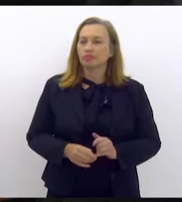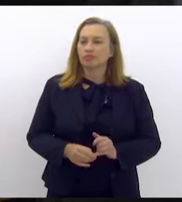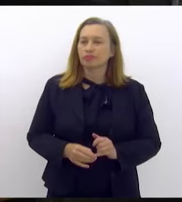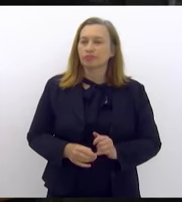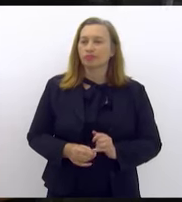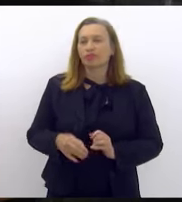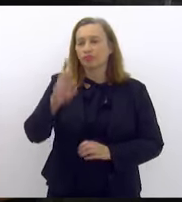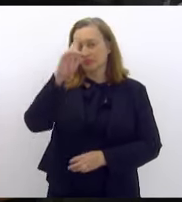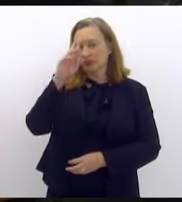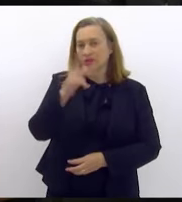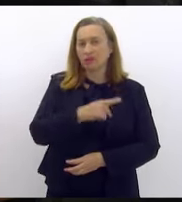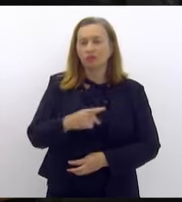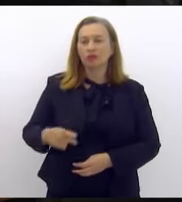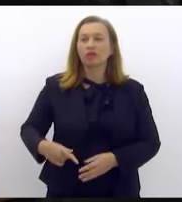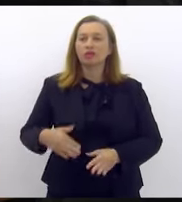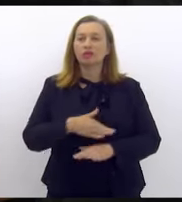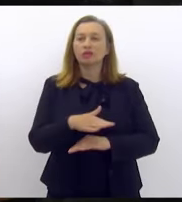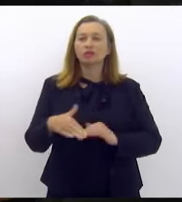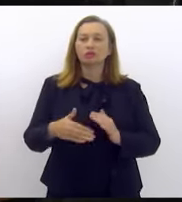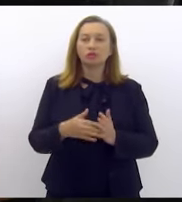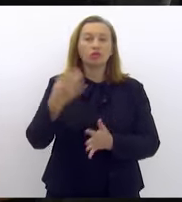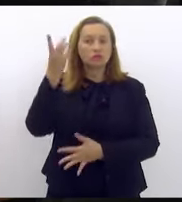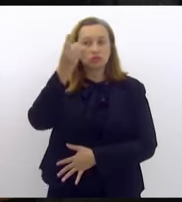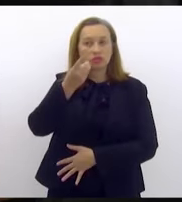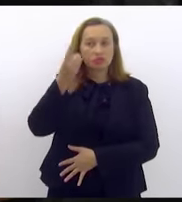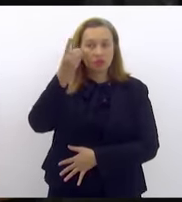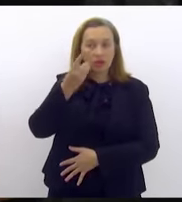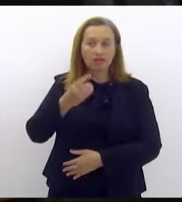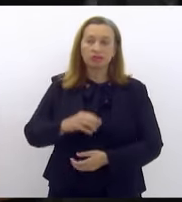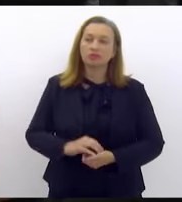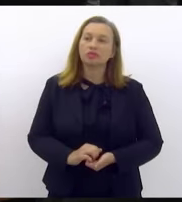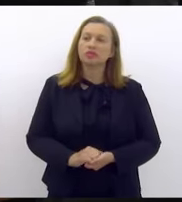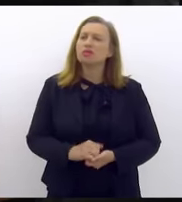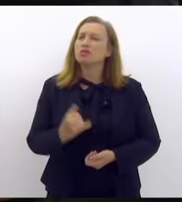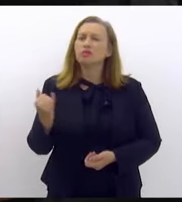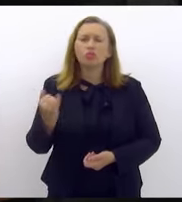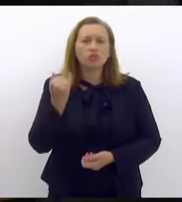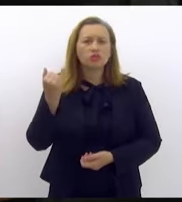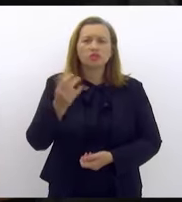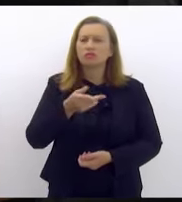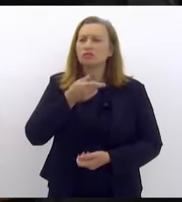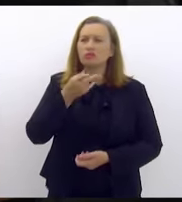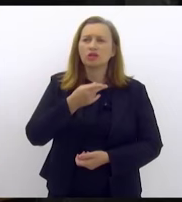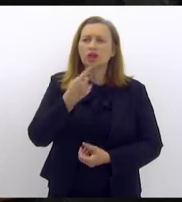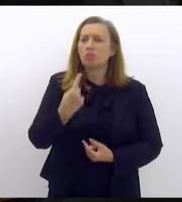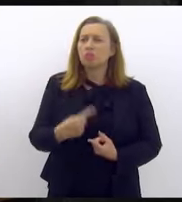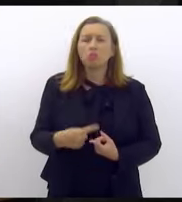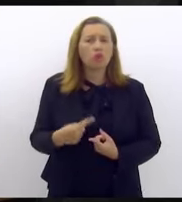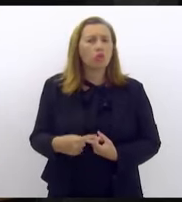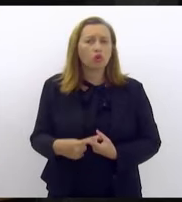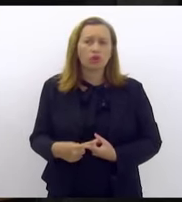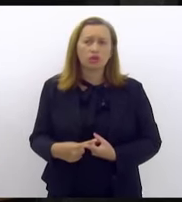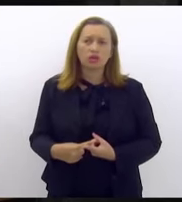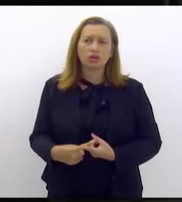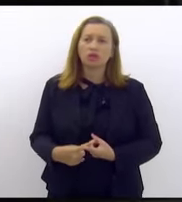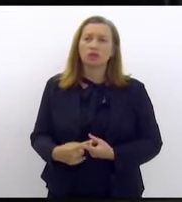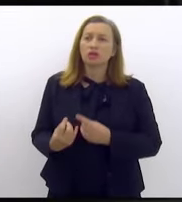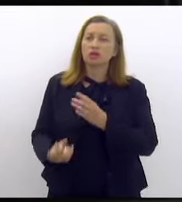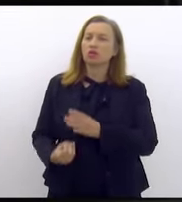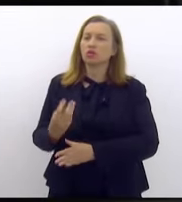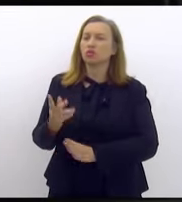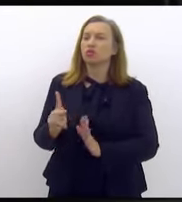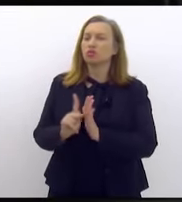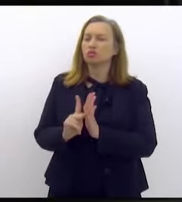Senhor presidente, senhoras deputadas, senhores deputados, muito importante falar por que que surgiu esse projeto